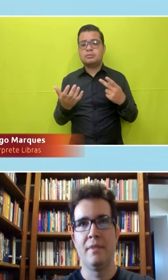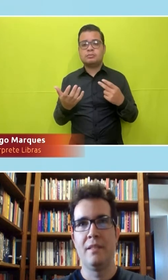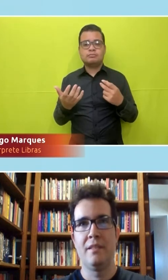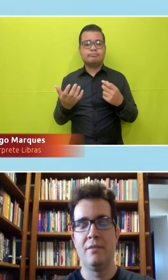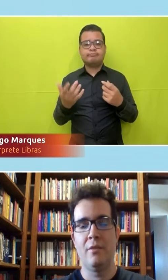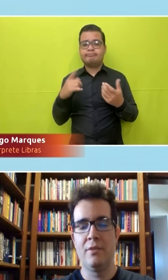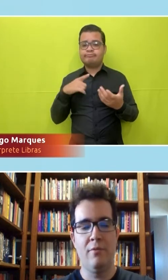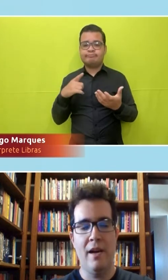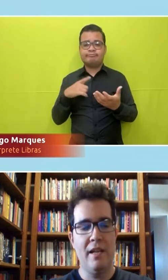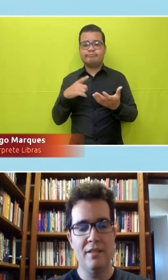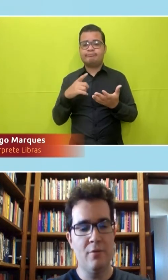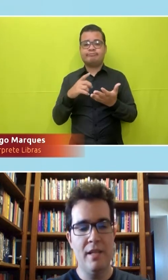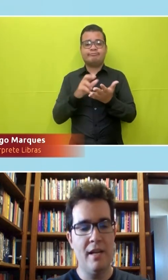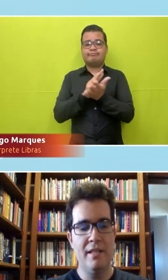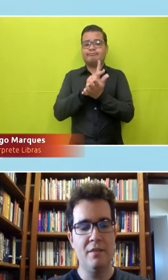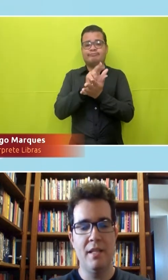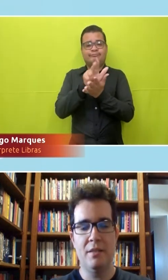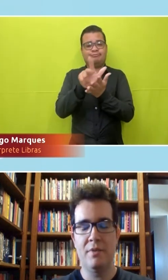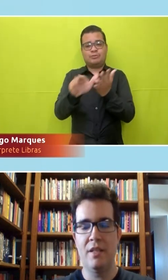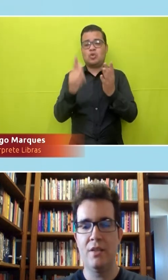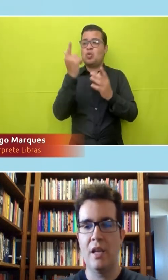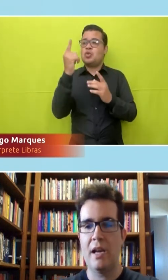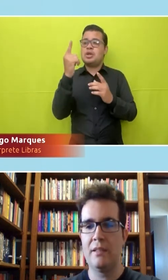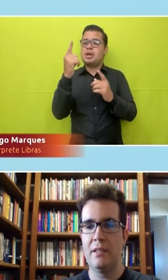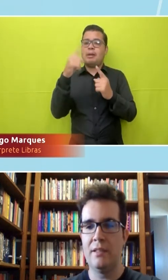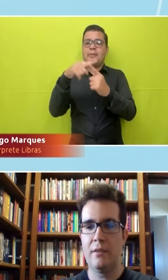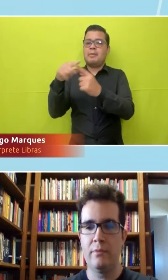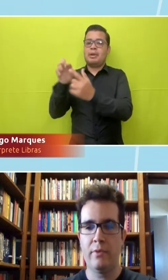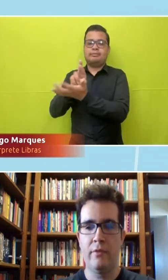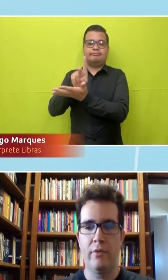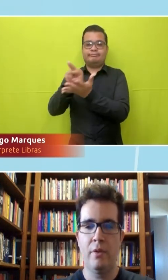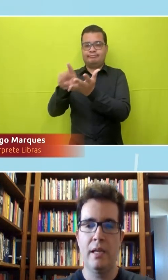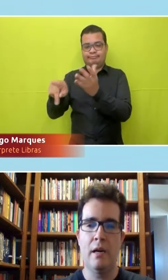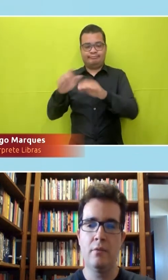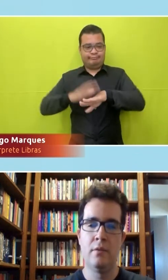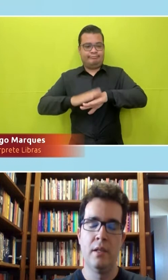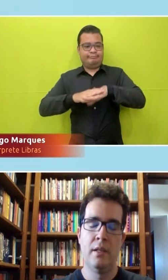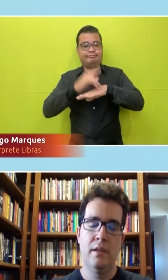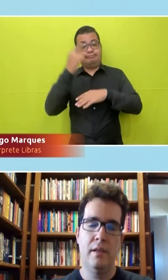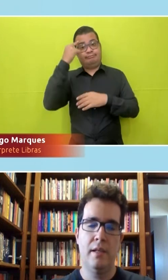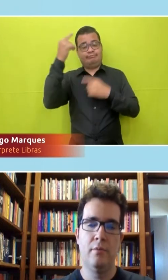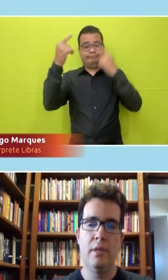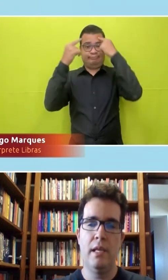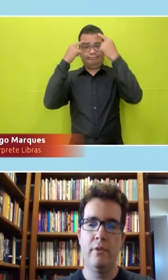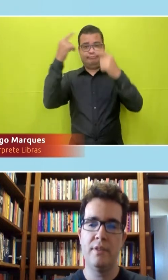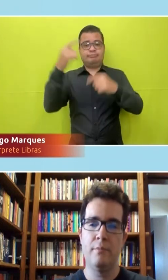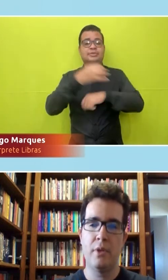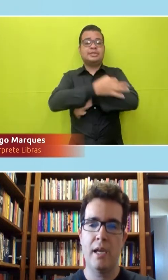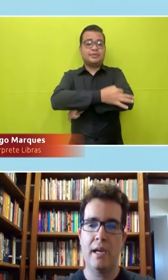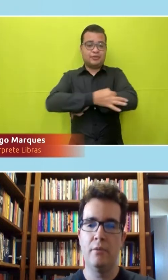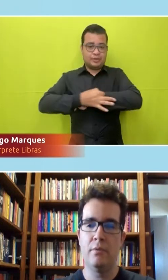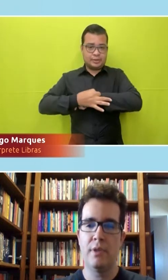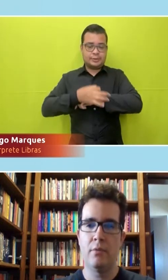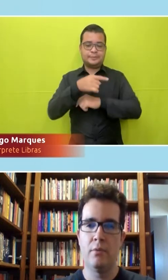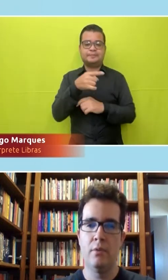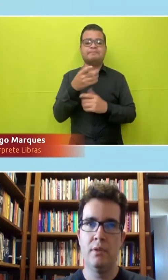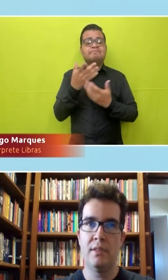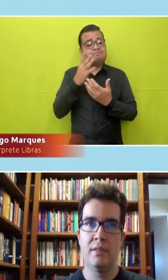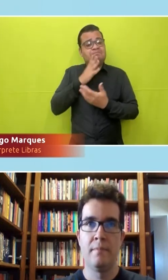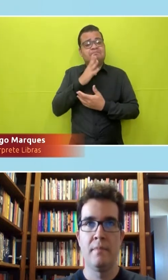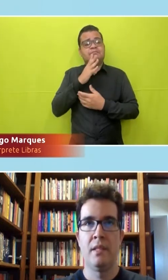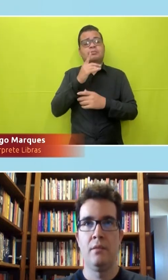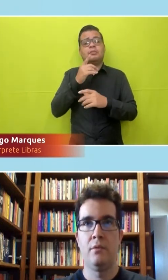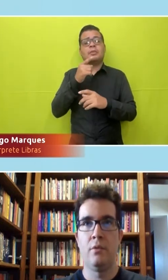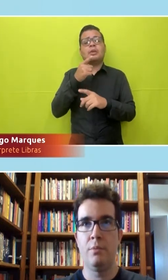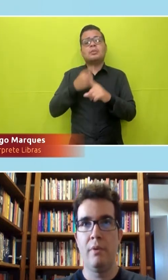enfim, são várias Goiânias mesmo, assim, acho que isso que foi o legal do livro, assim, porque cada um dos